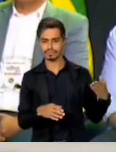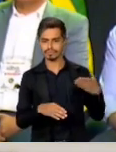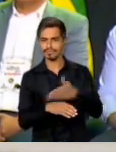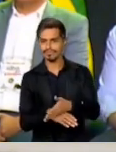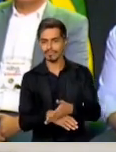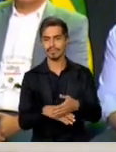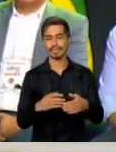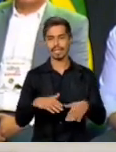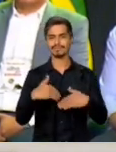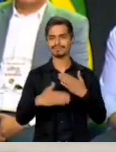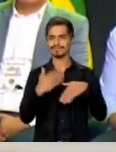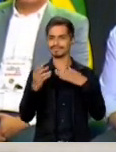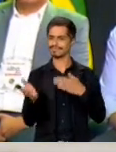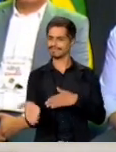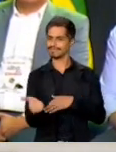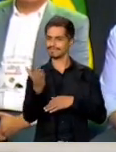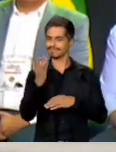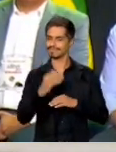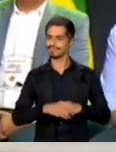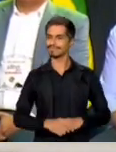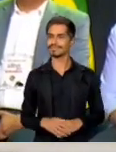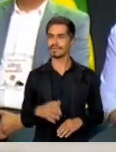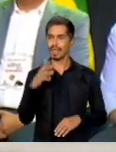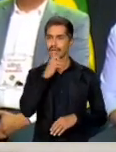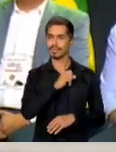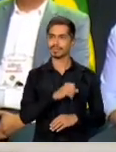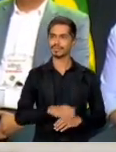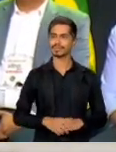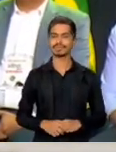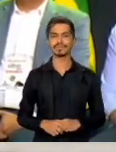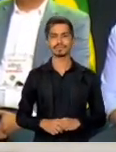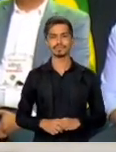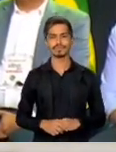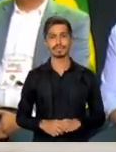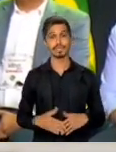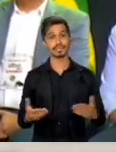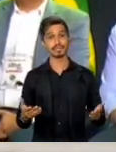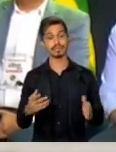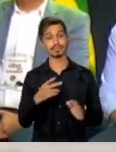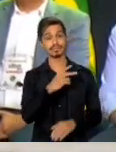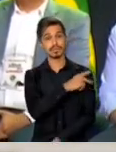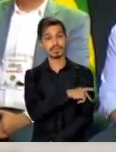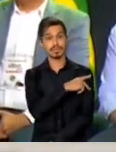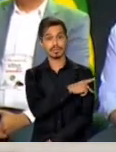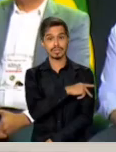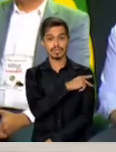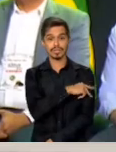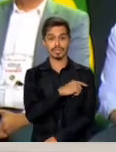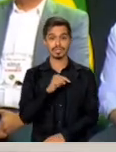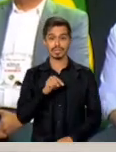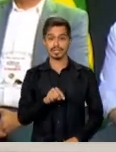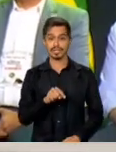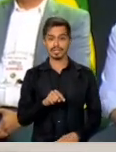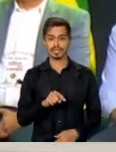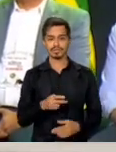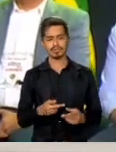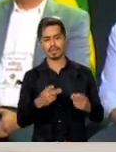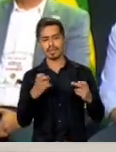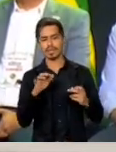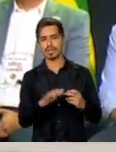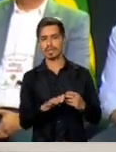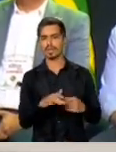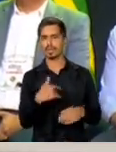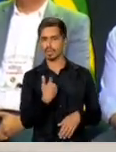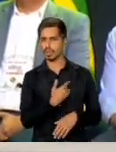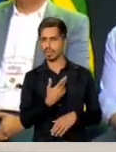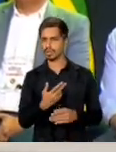avanço foi mais acelerado, foi mais rápido. Então, o Piauí, e quem atesta isso não